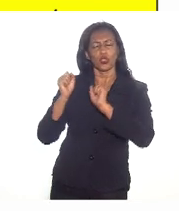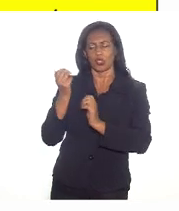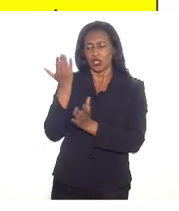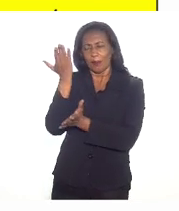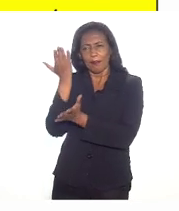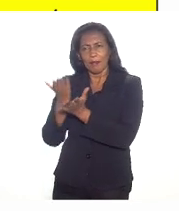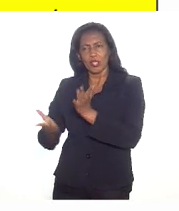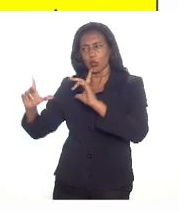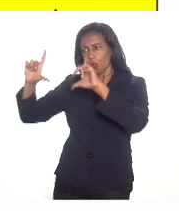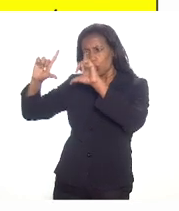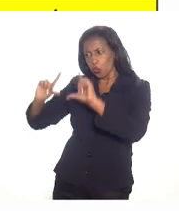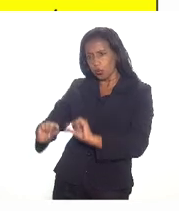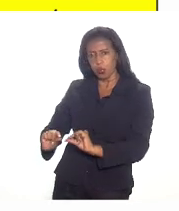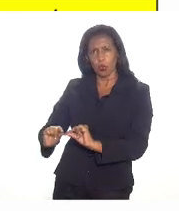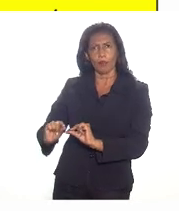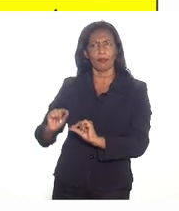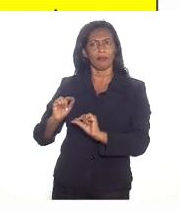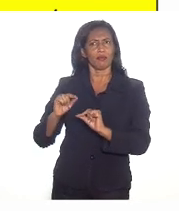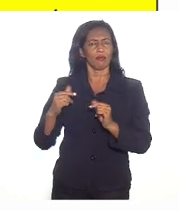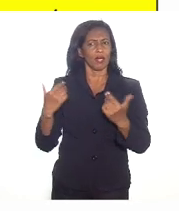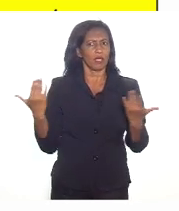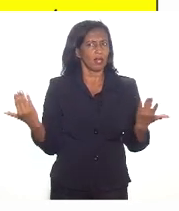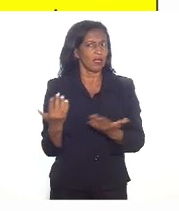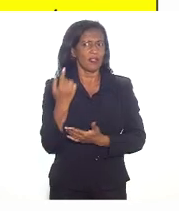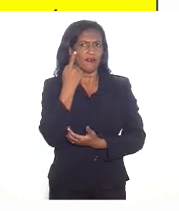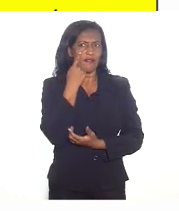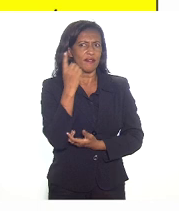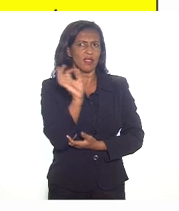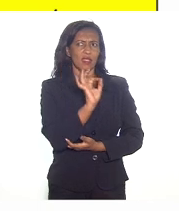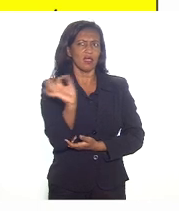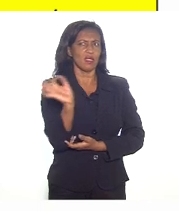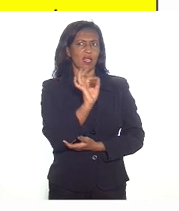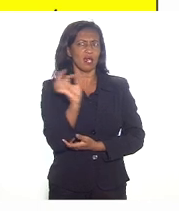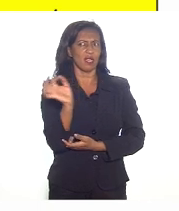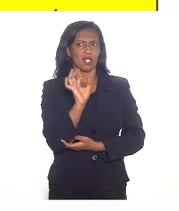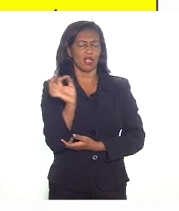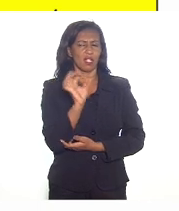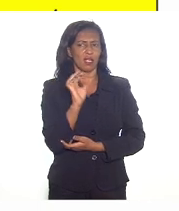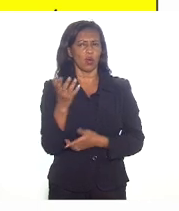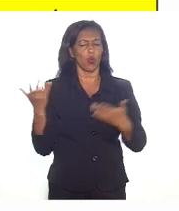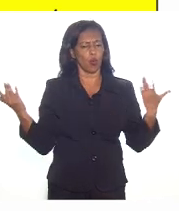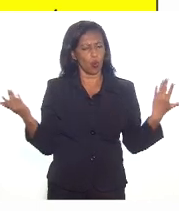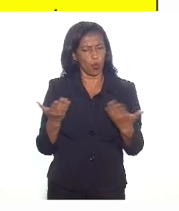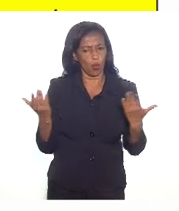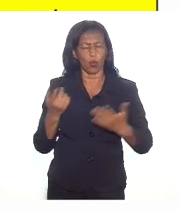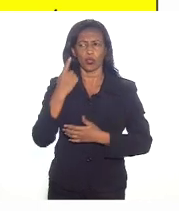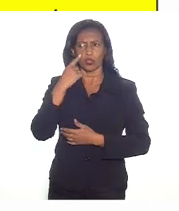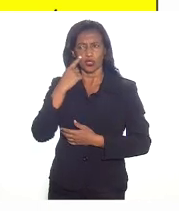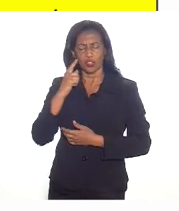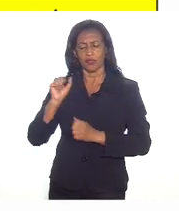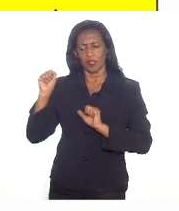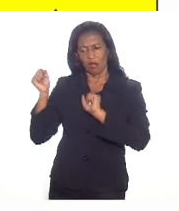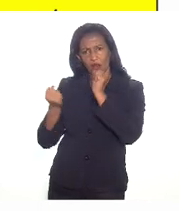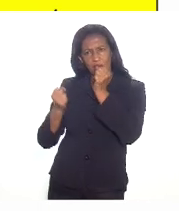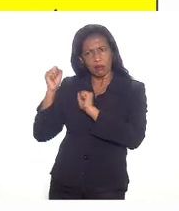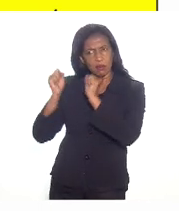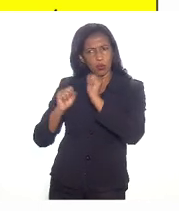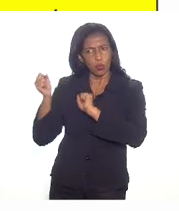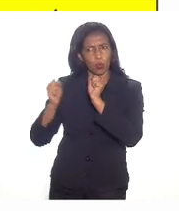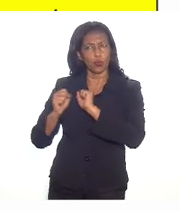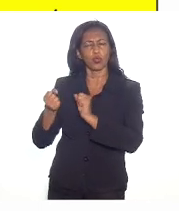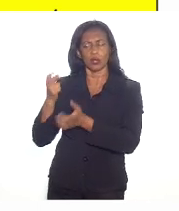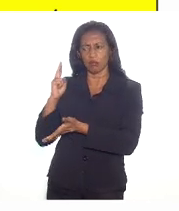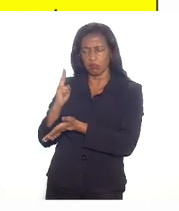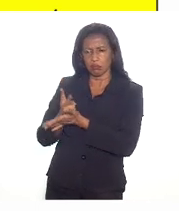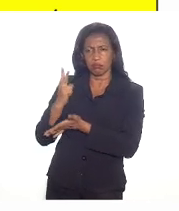se vendo que não, que a indústria é 4.0. Hoje em dia é muito mais fluida a fronteira entre indústria, serviço e agricultura, mas